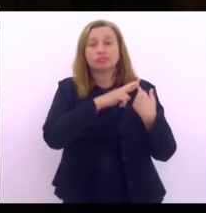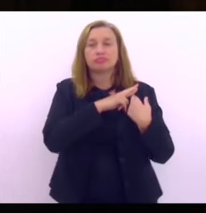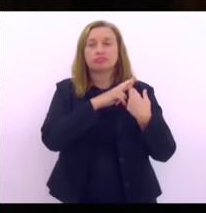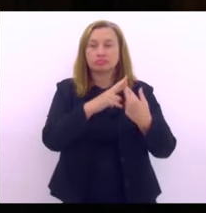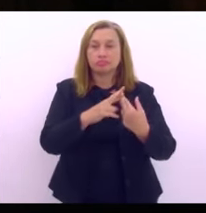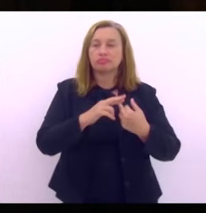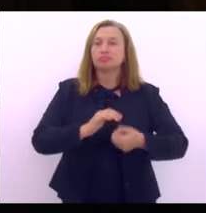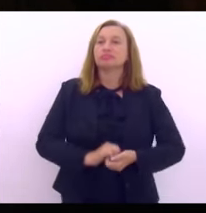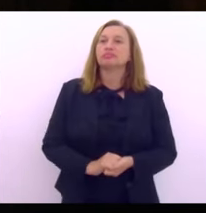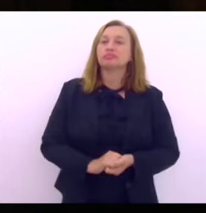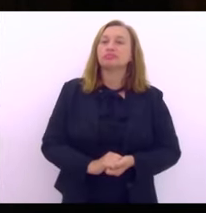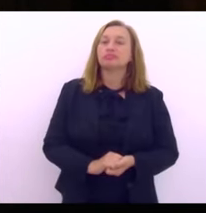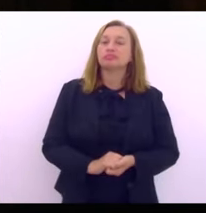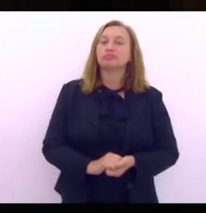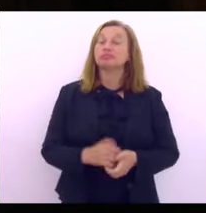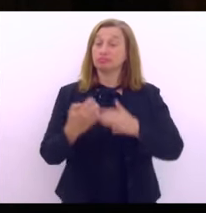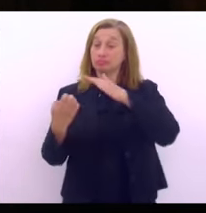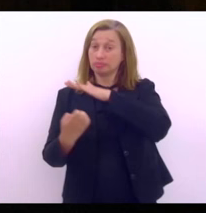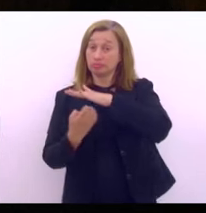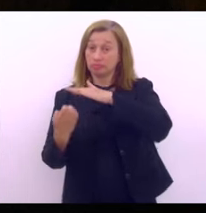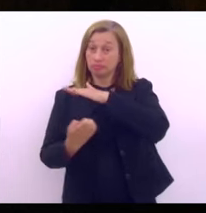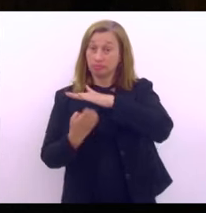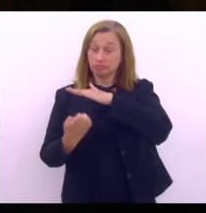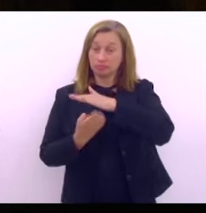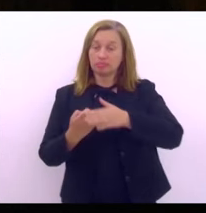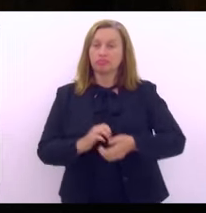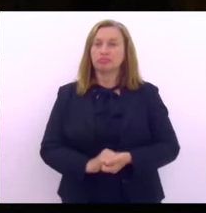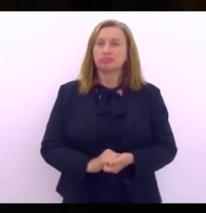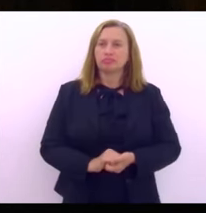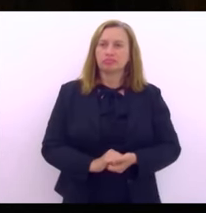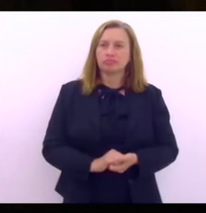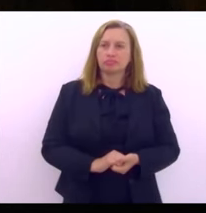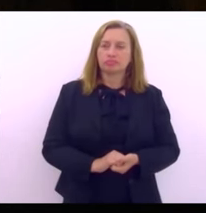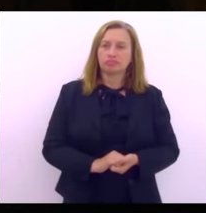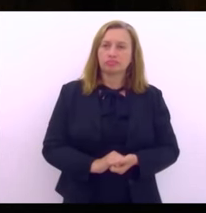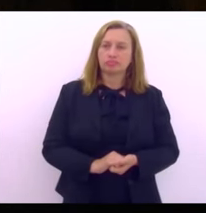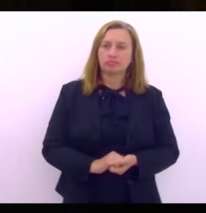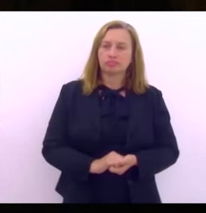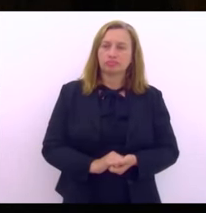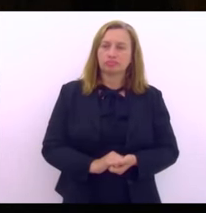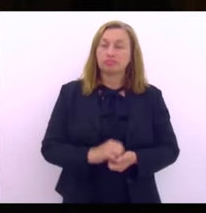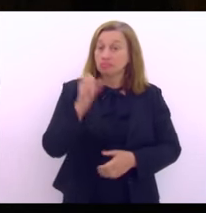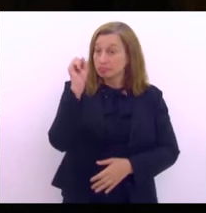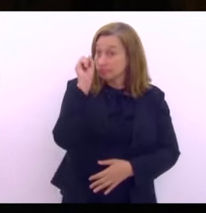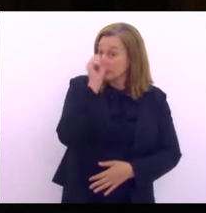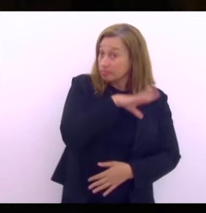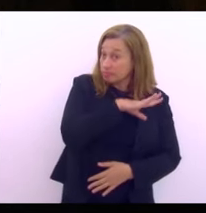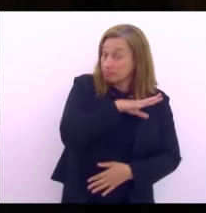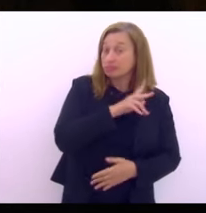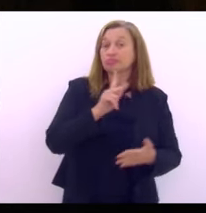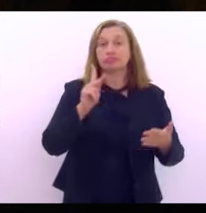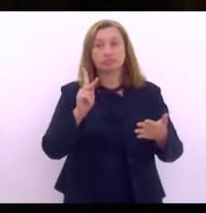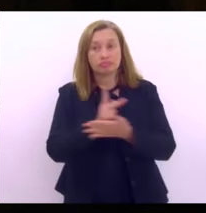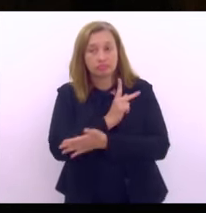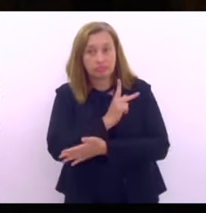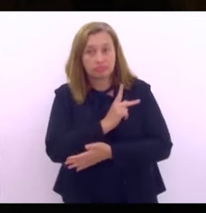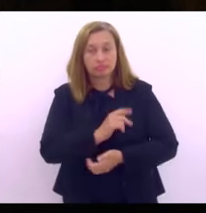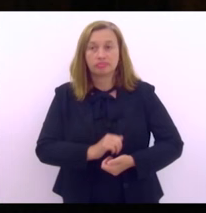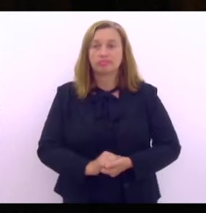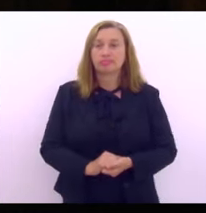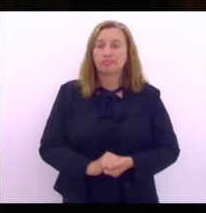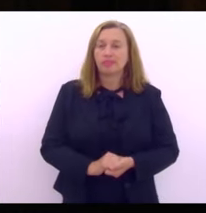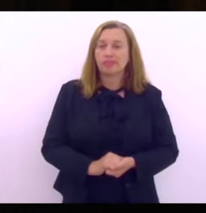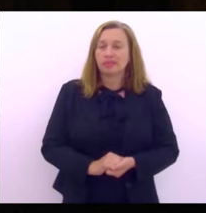responsabilizando a empresa por esse absurdo que aconteceu.